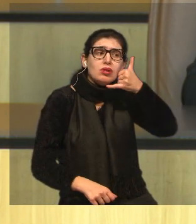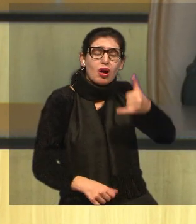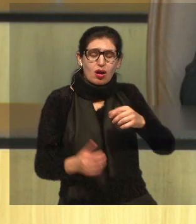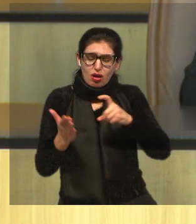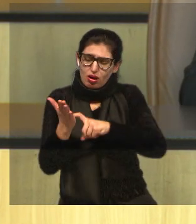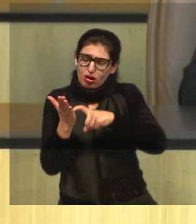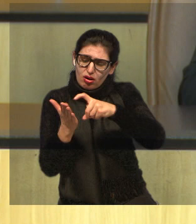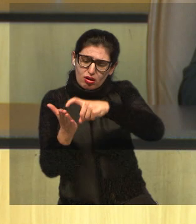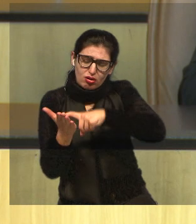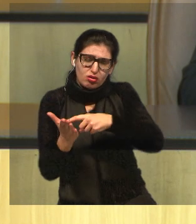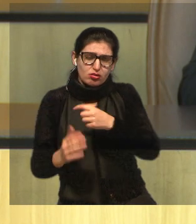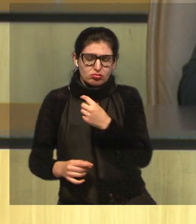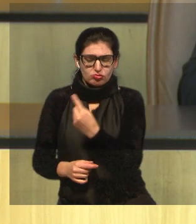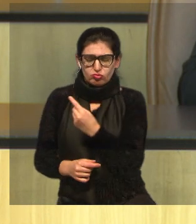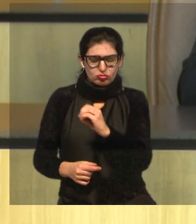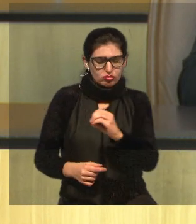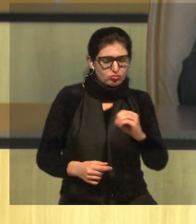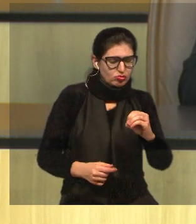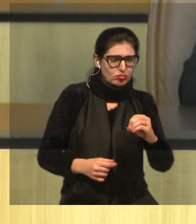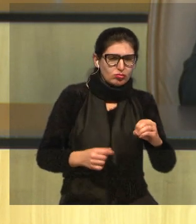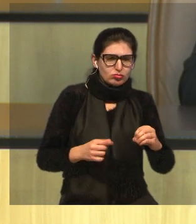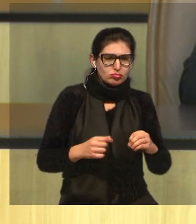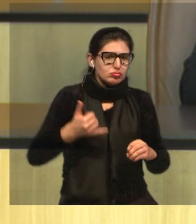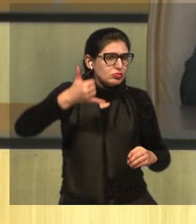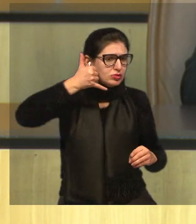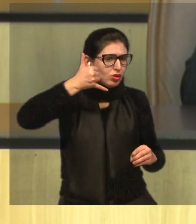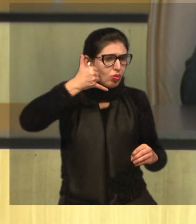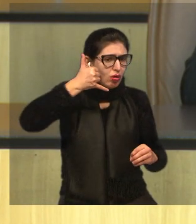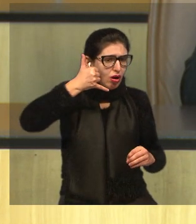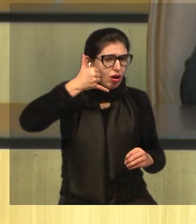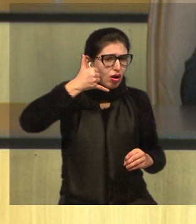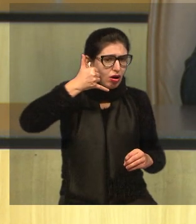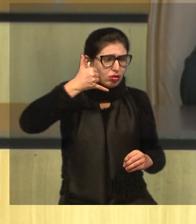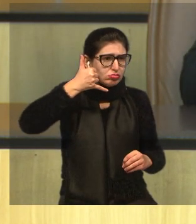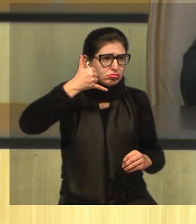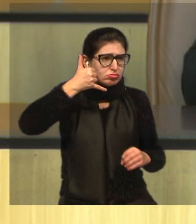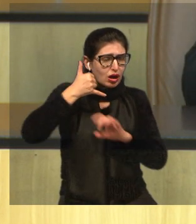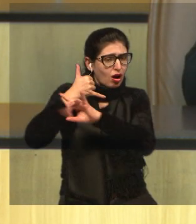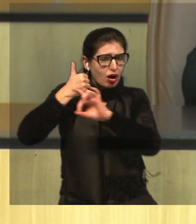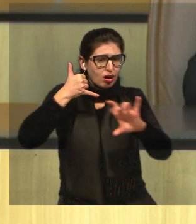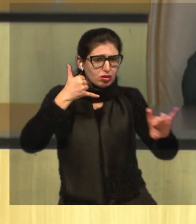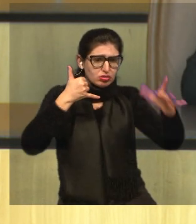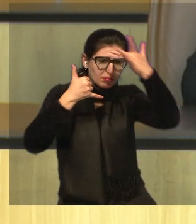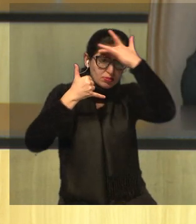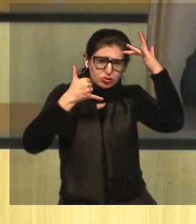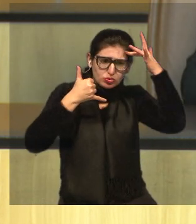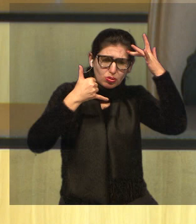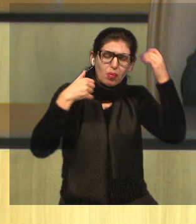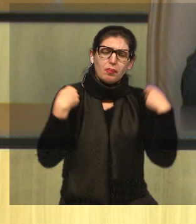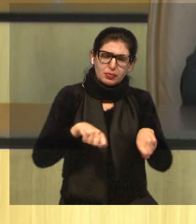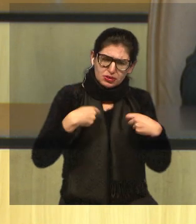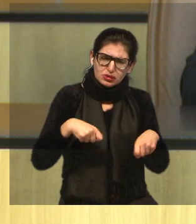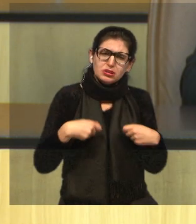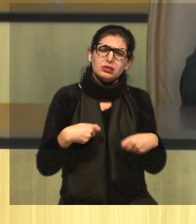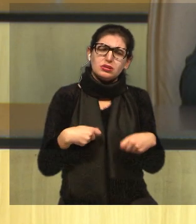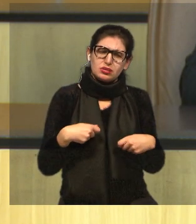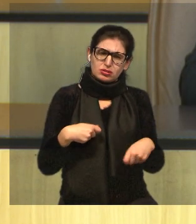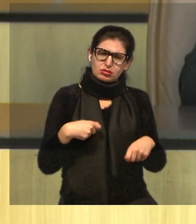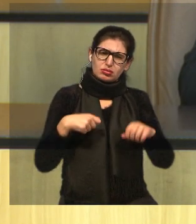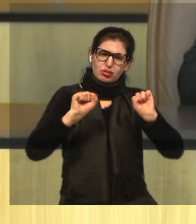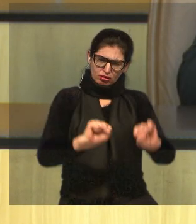tem o celular na mão? Então, a gente tem que, cada um, fazer um pouquinho dessa